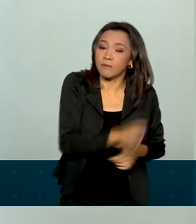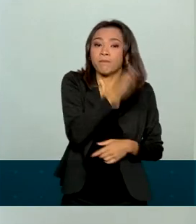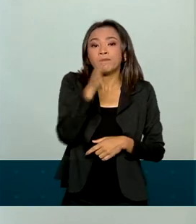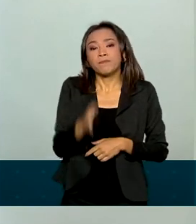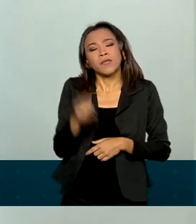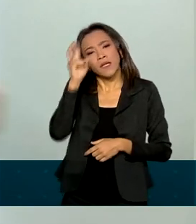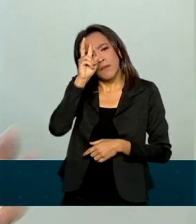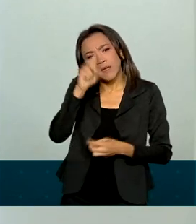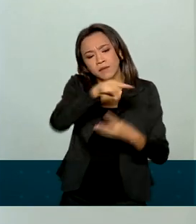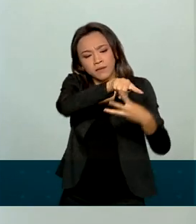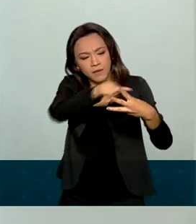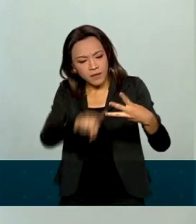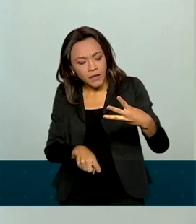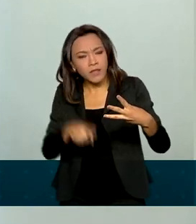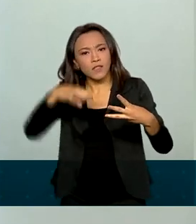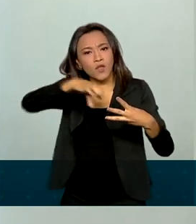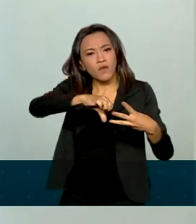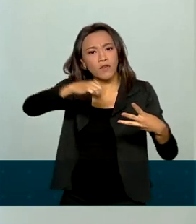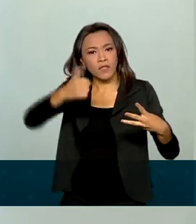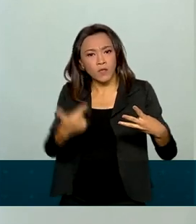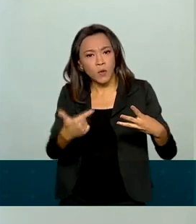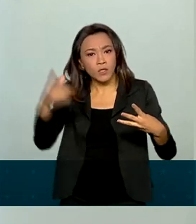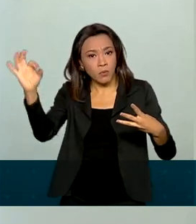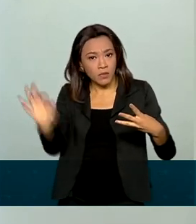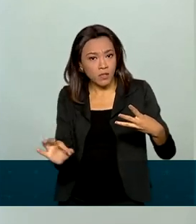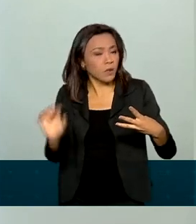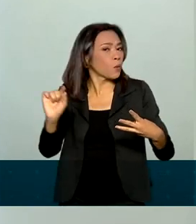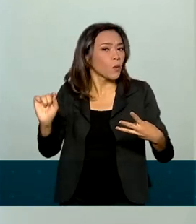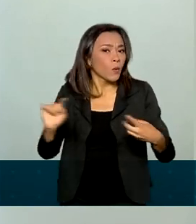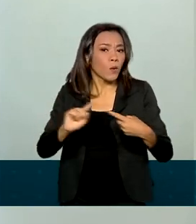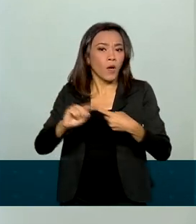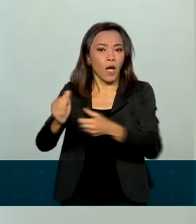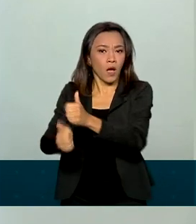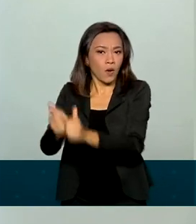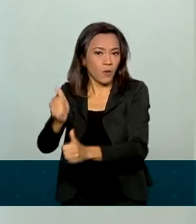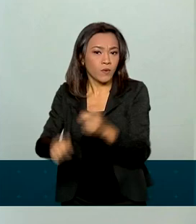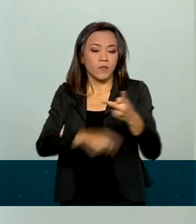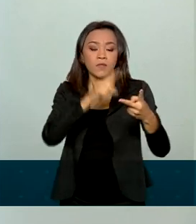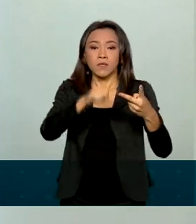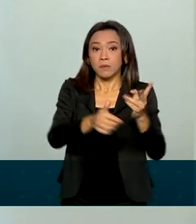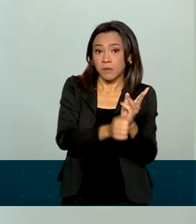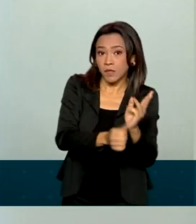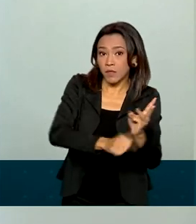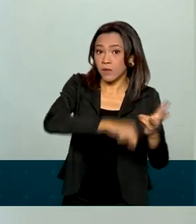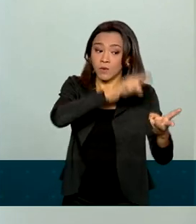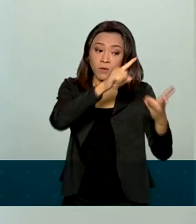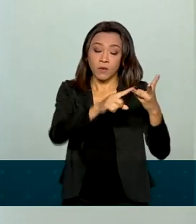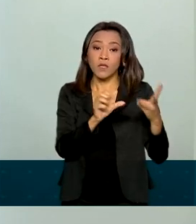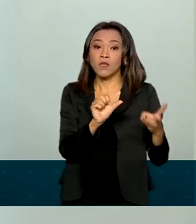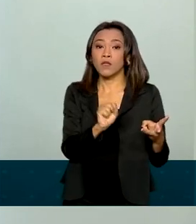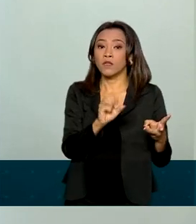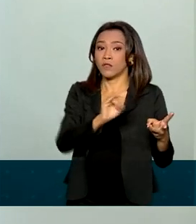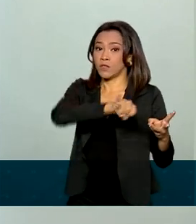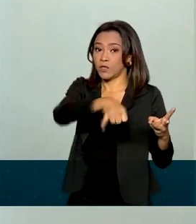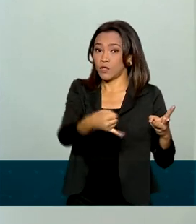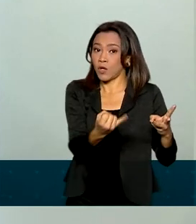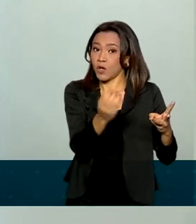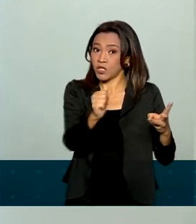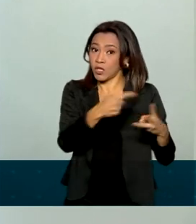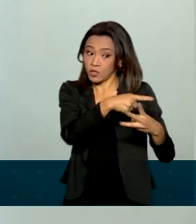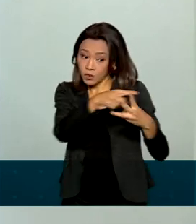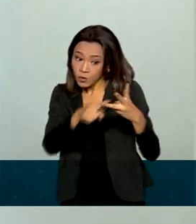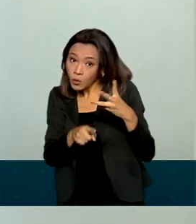3 produtos concentram noventa e dois por cento da produção brasileira a saber arroz milho e Soja desses três